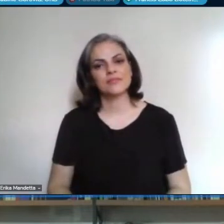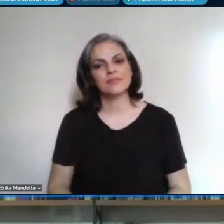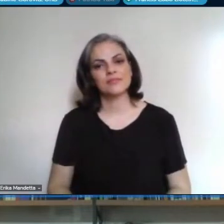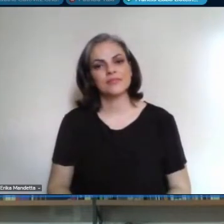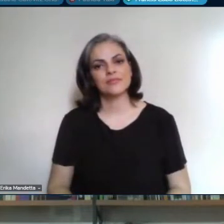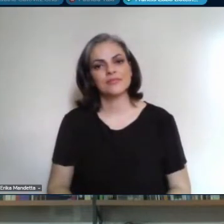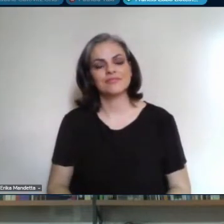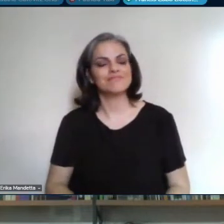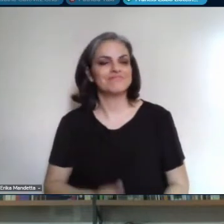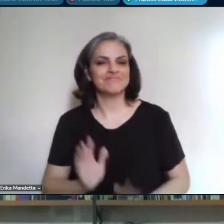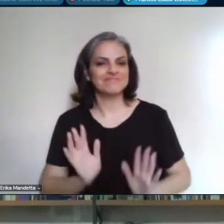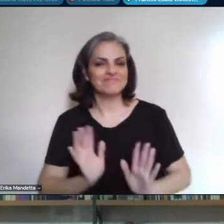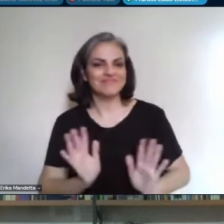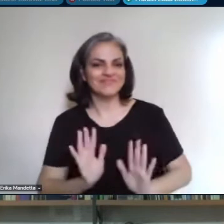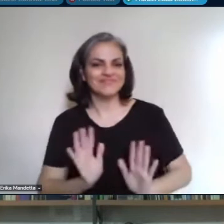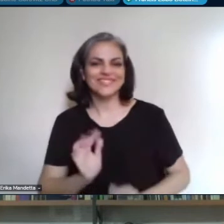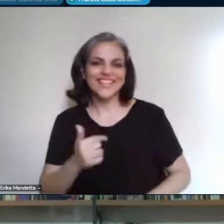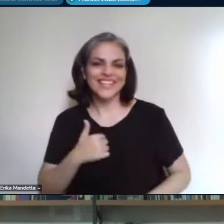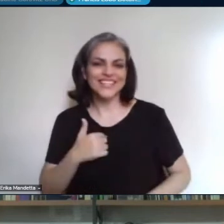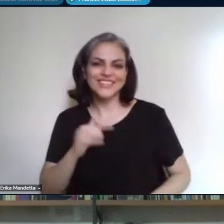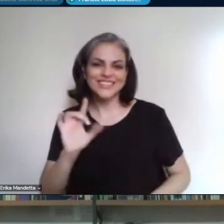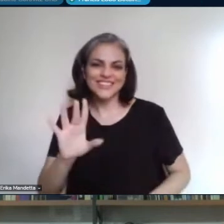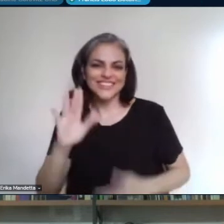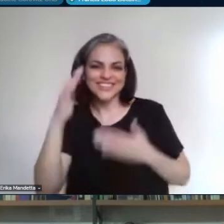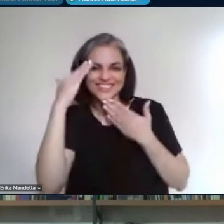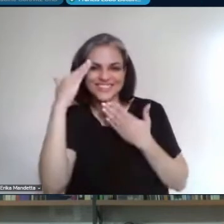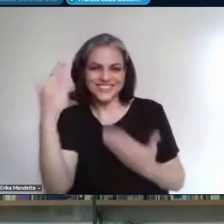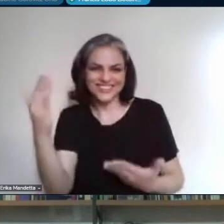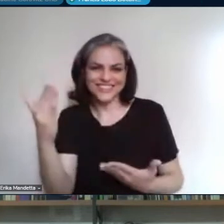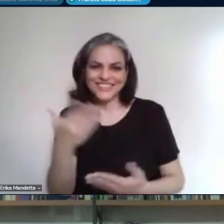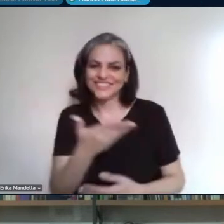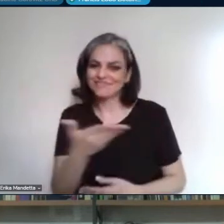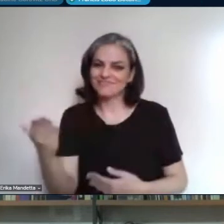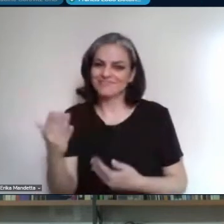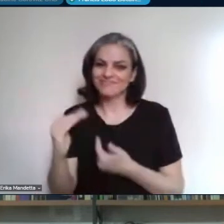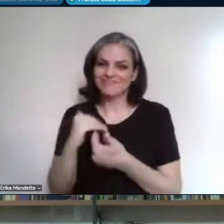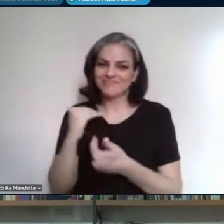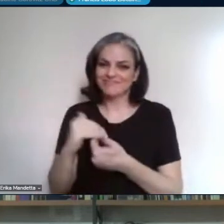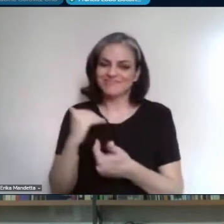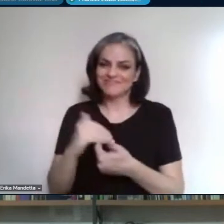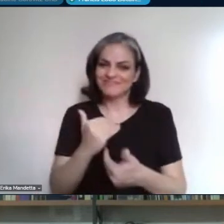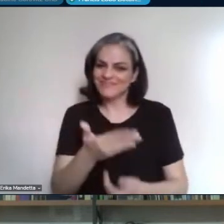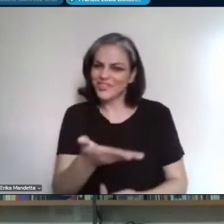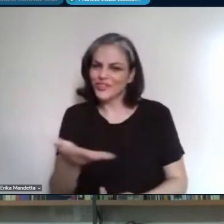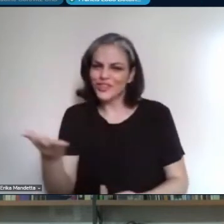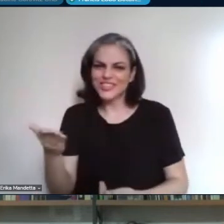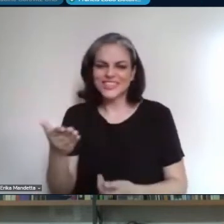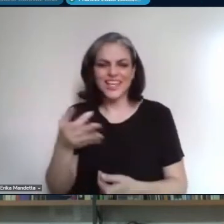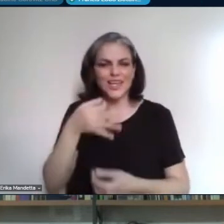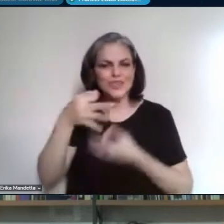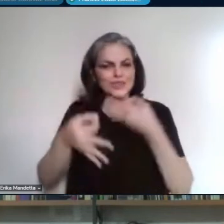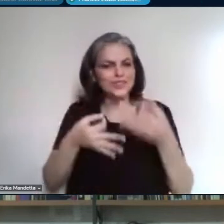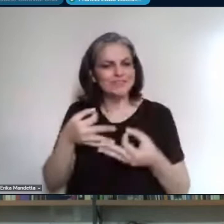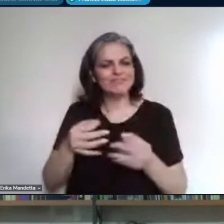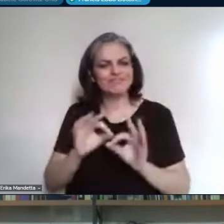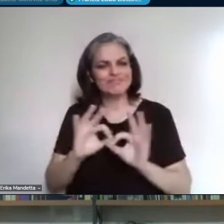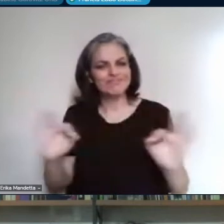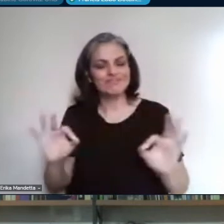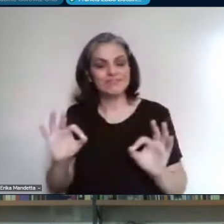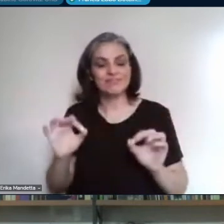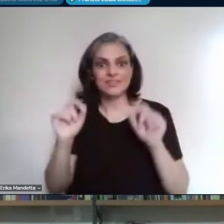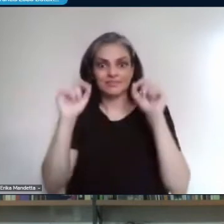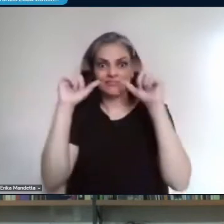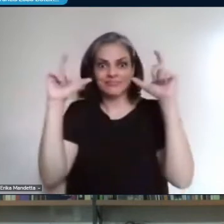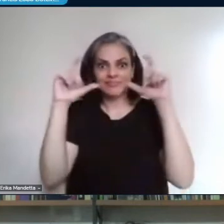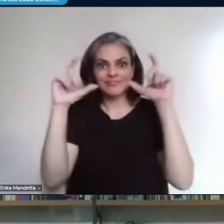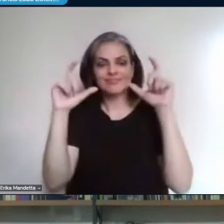não, eu quero só agradecer mesmo todas as contribuições, tudo que foi dito aqui, a leitura tão atenta,